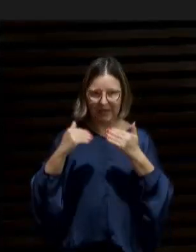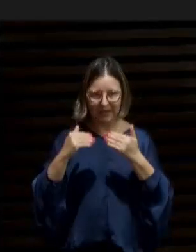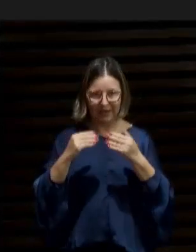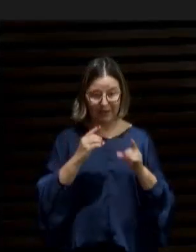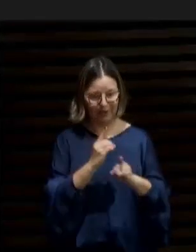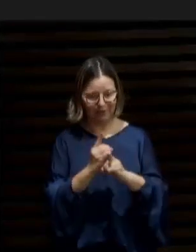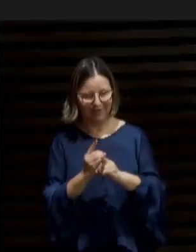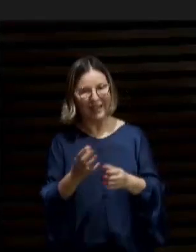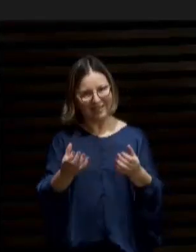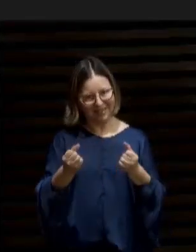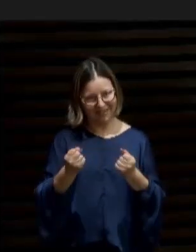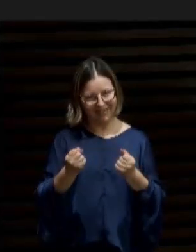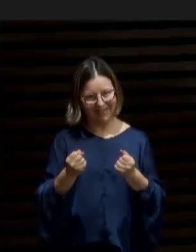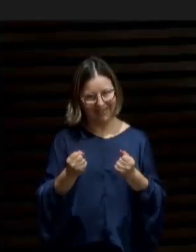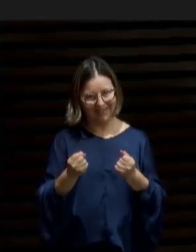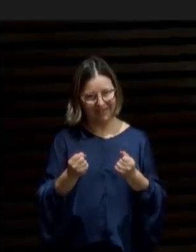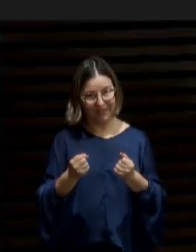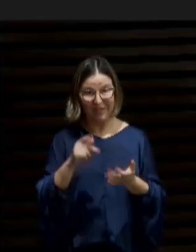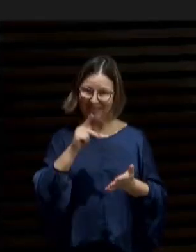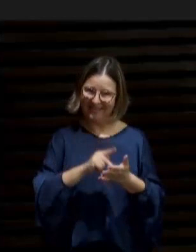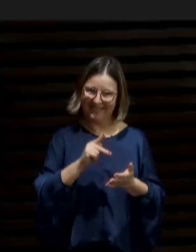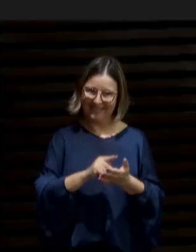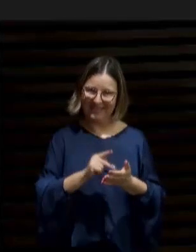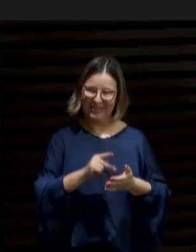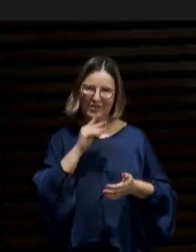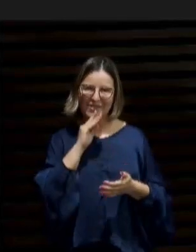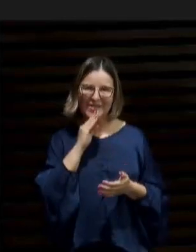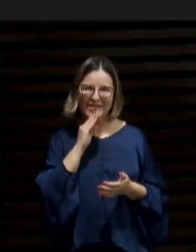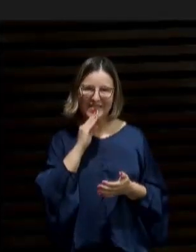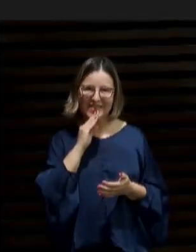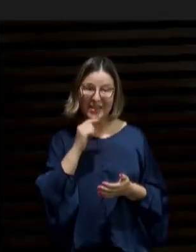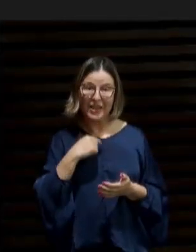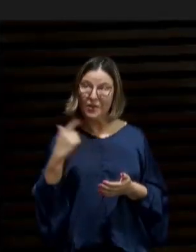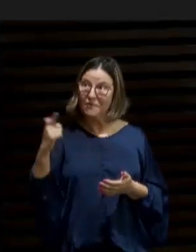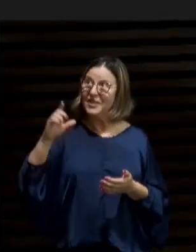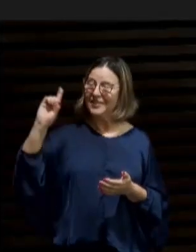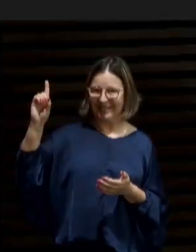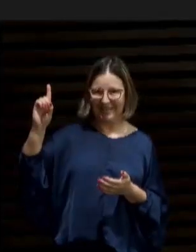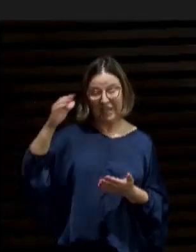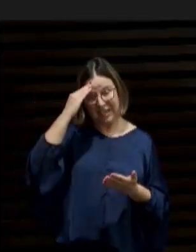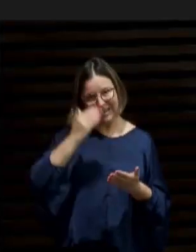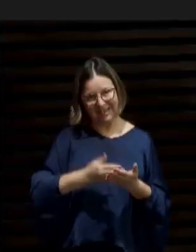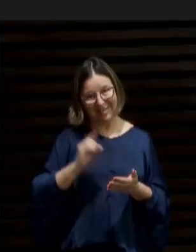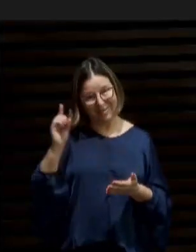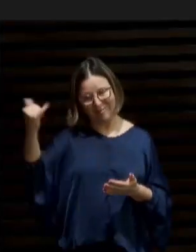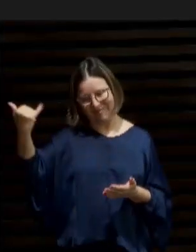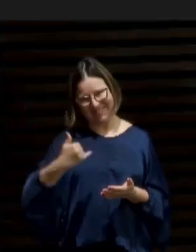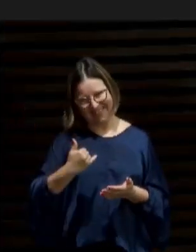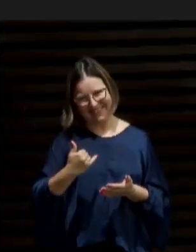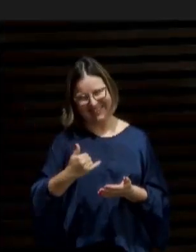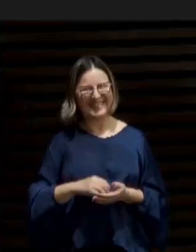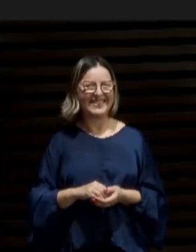as receberam, e verdadeiramente conheceram que saí de ti, e creram que tu me